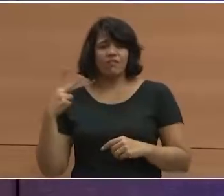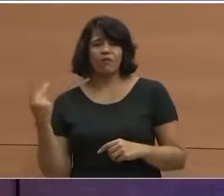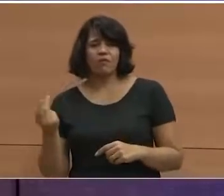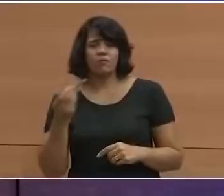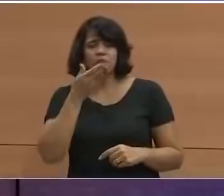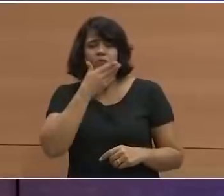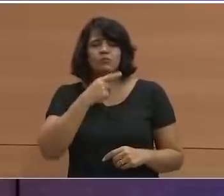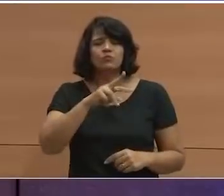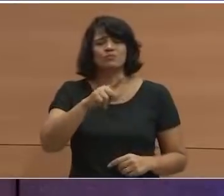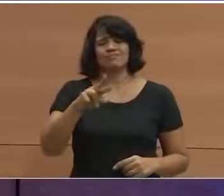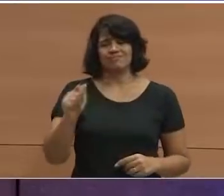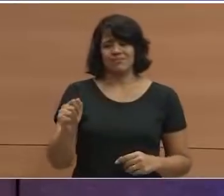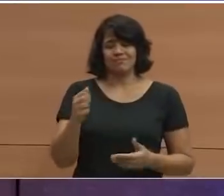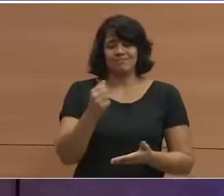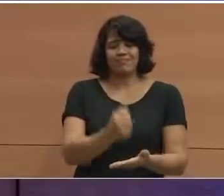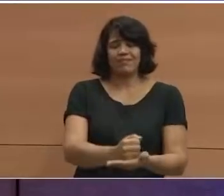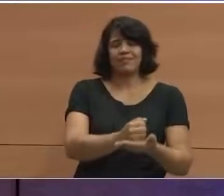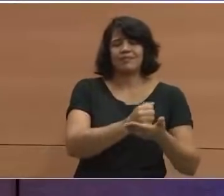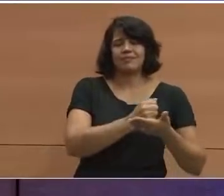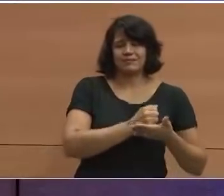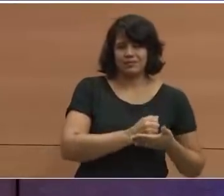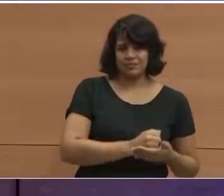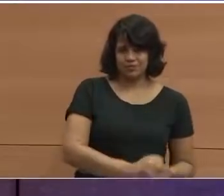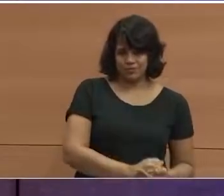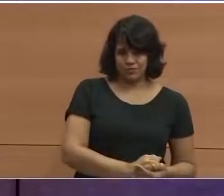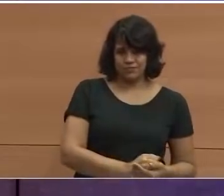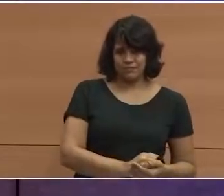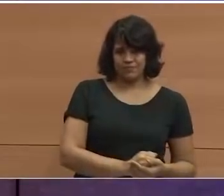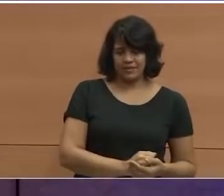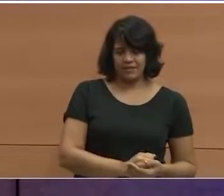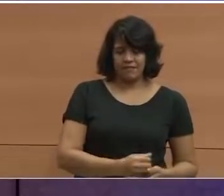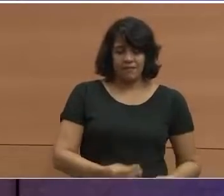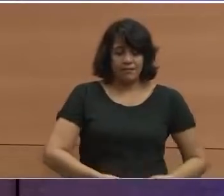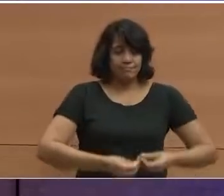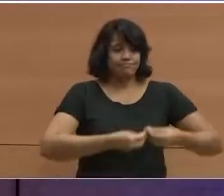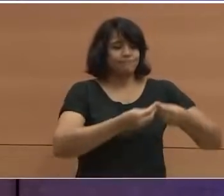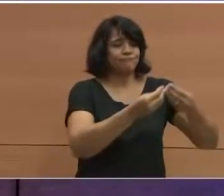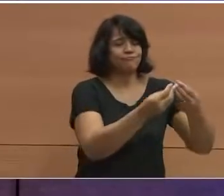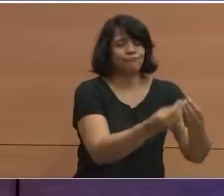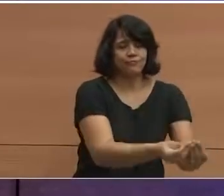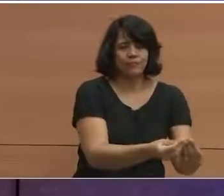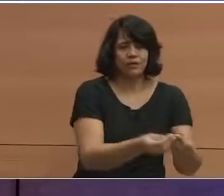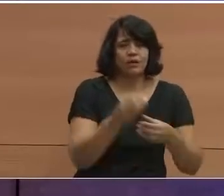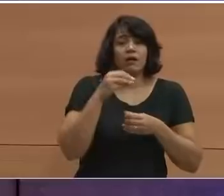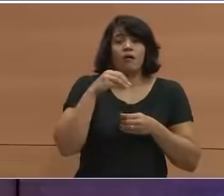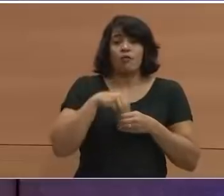estava se aproveitando dessas ofertas que estavam sendo levadas para